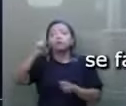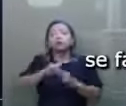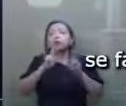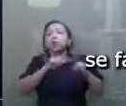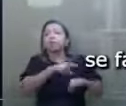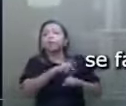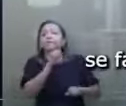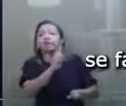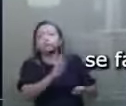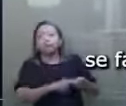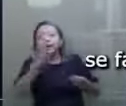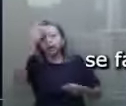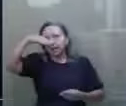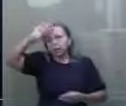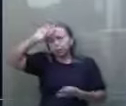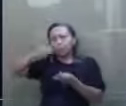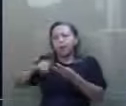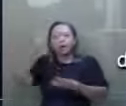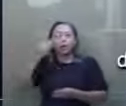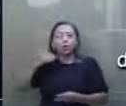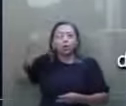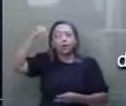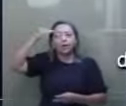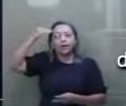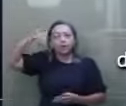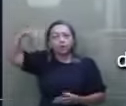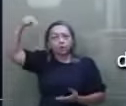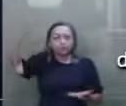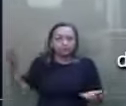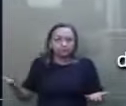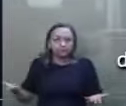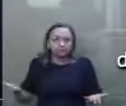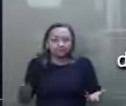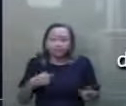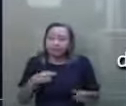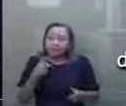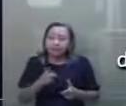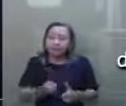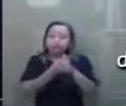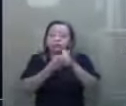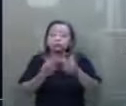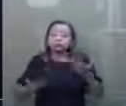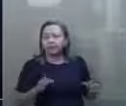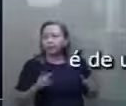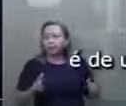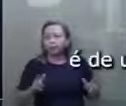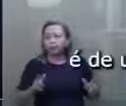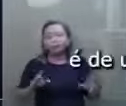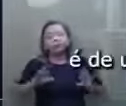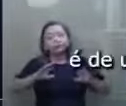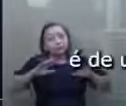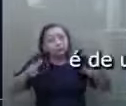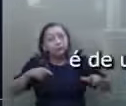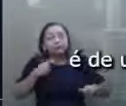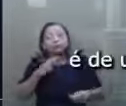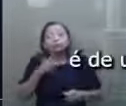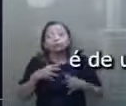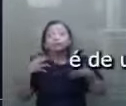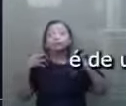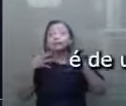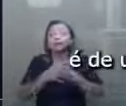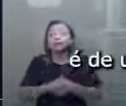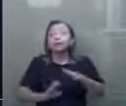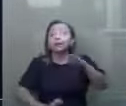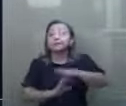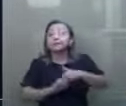se faz em Cuba, se faz na Coreia do Norte. Nós não estamos falando da suspensão de um serviço público. Nós estamos falando de uma intervenção numa